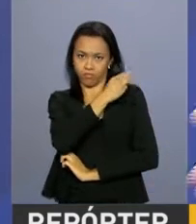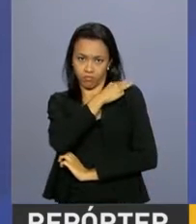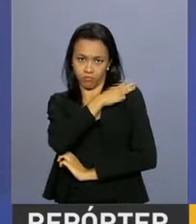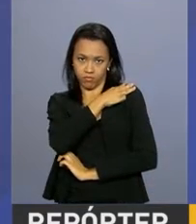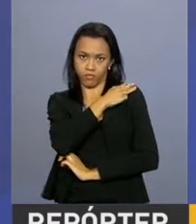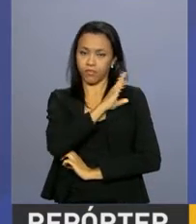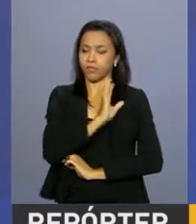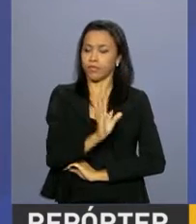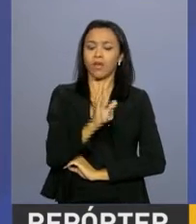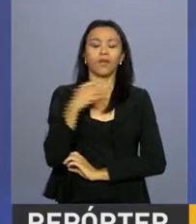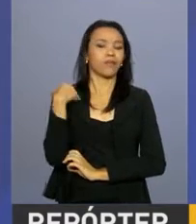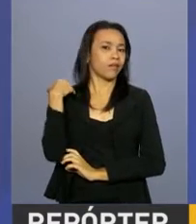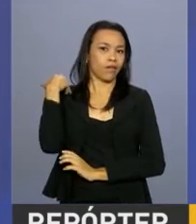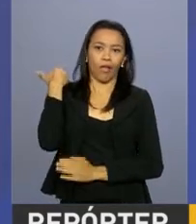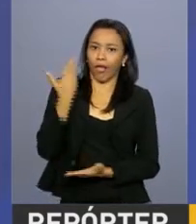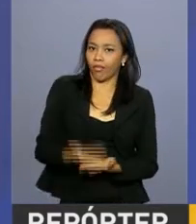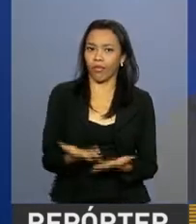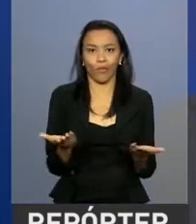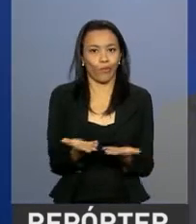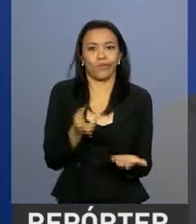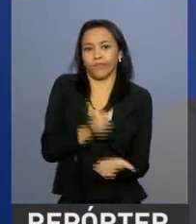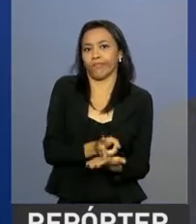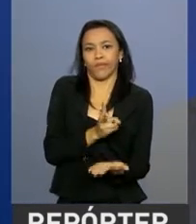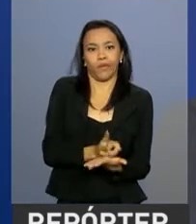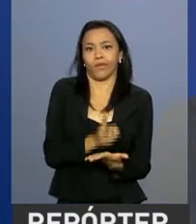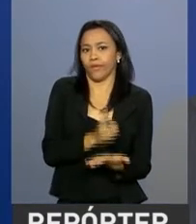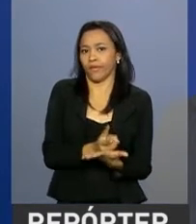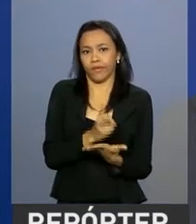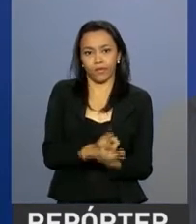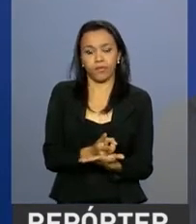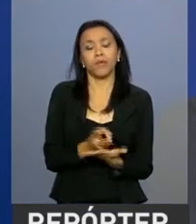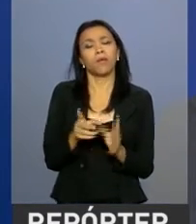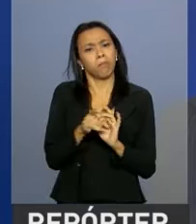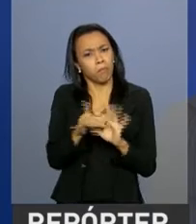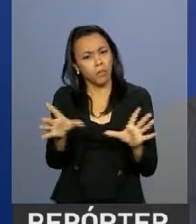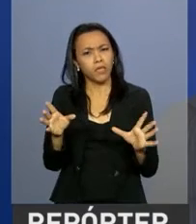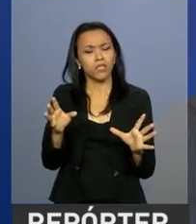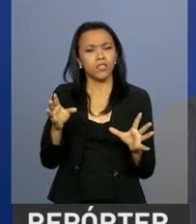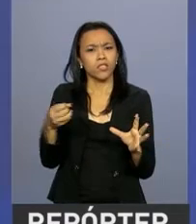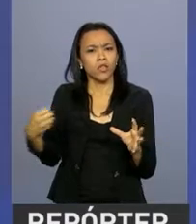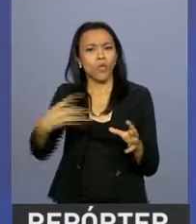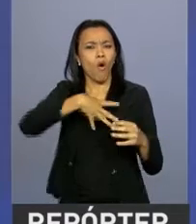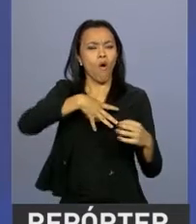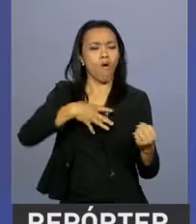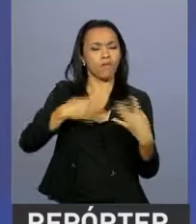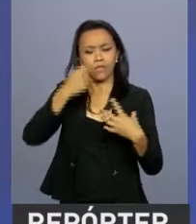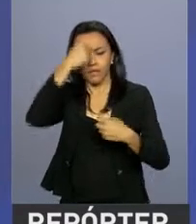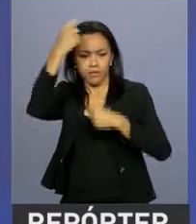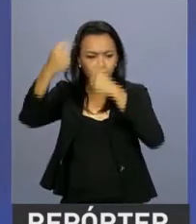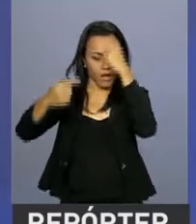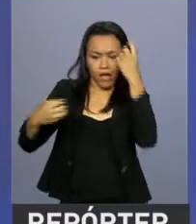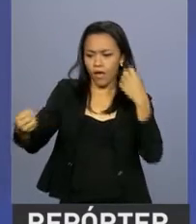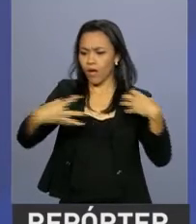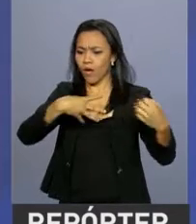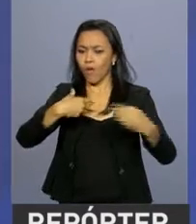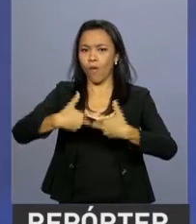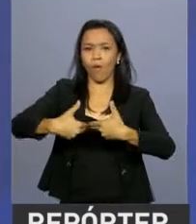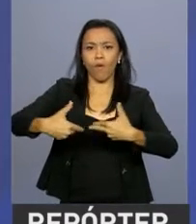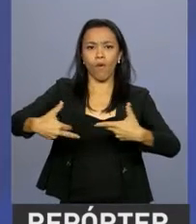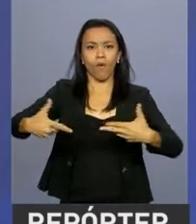Brasil historicamente vem conduzindo. Ela permite inovar, ela permite criar diferentes formas de